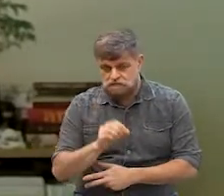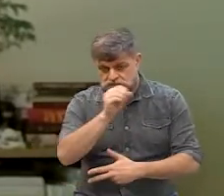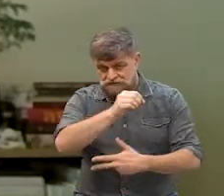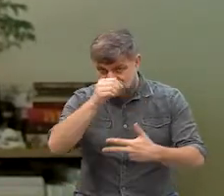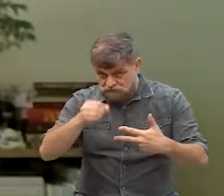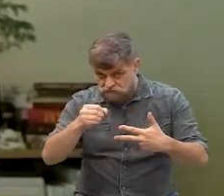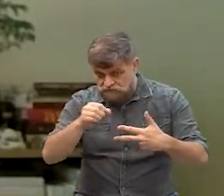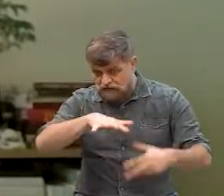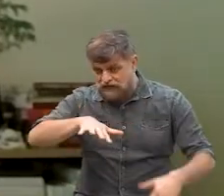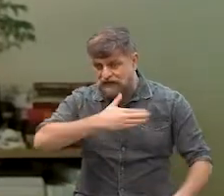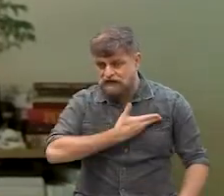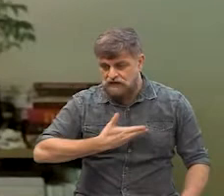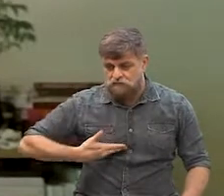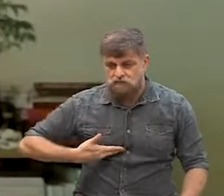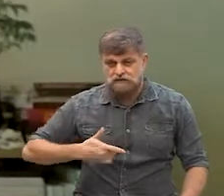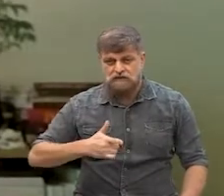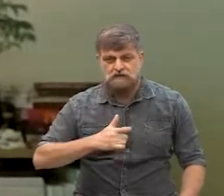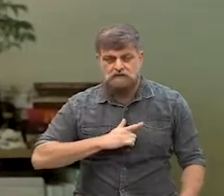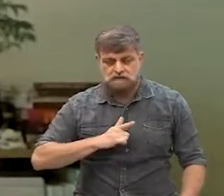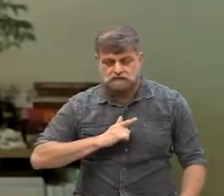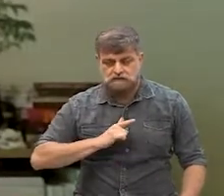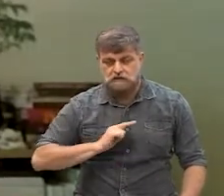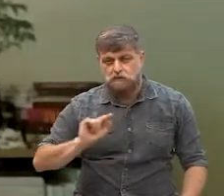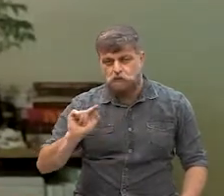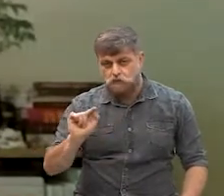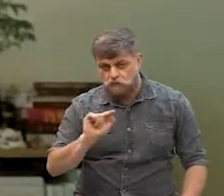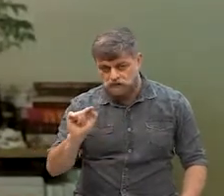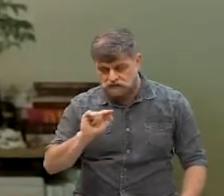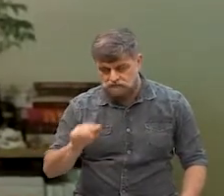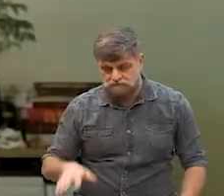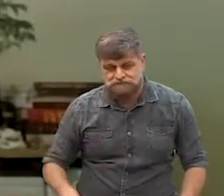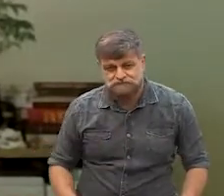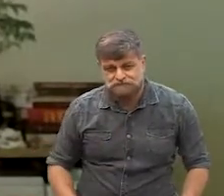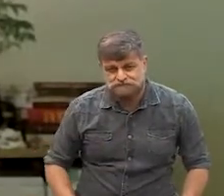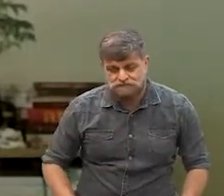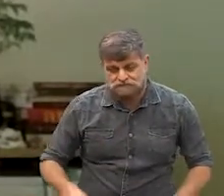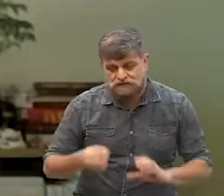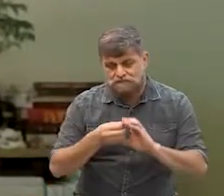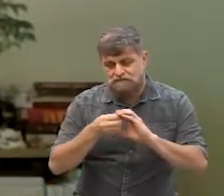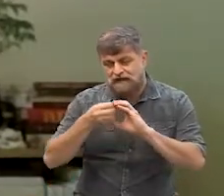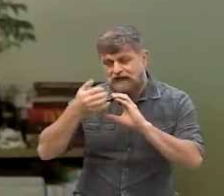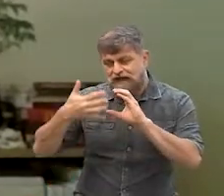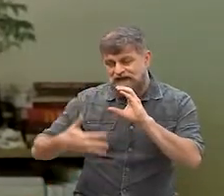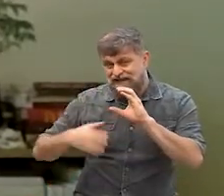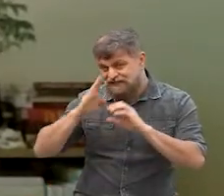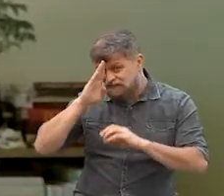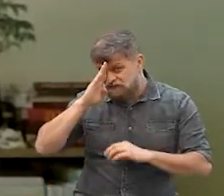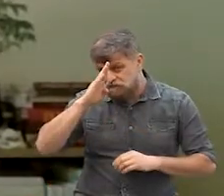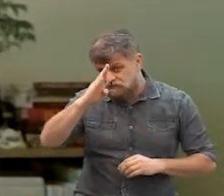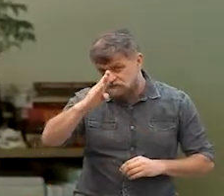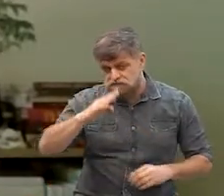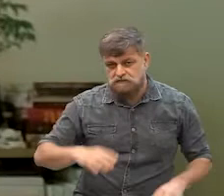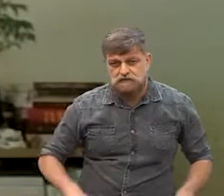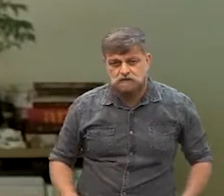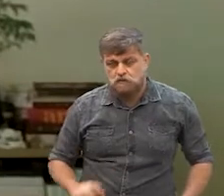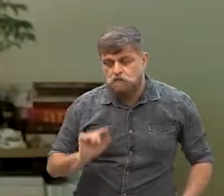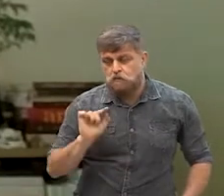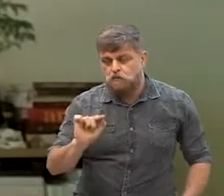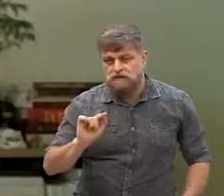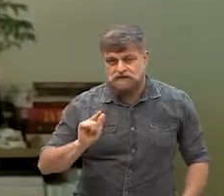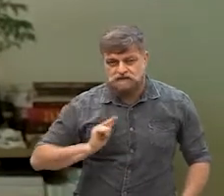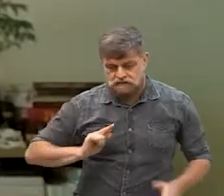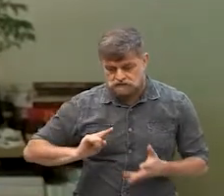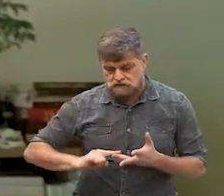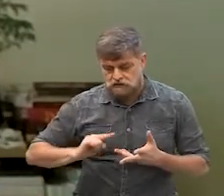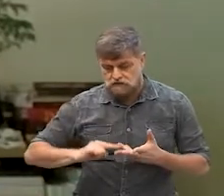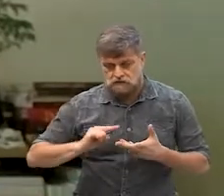tem vamos dizer assim, o poder público ele tem essa característica principal de poder colocar todos